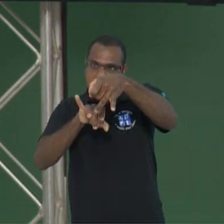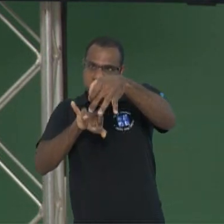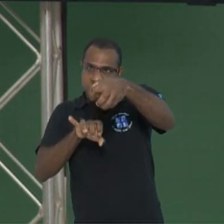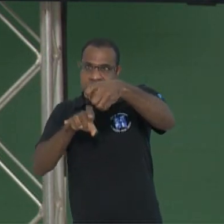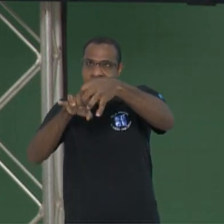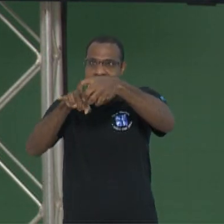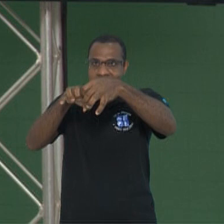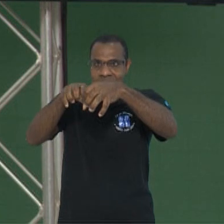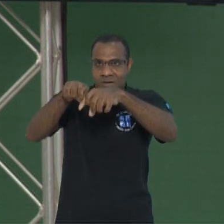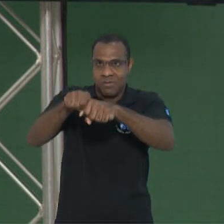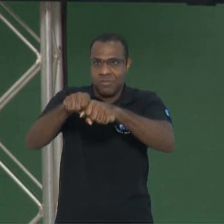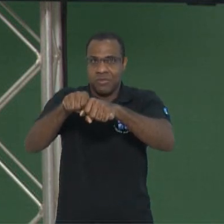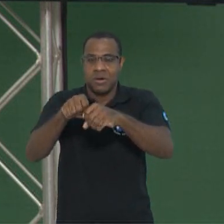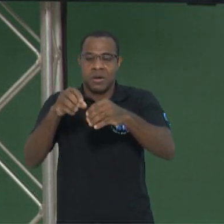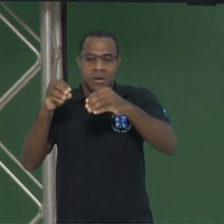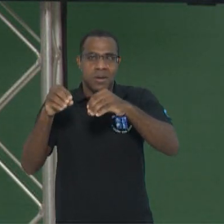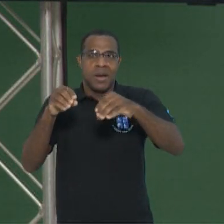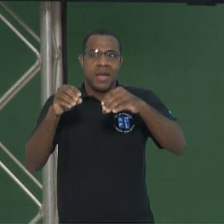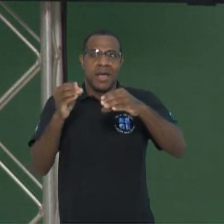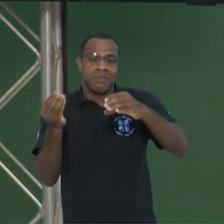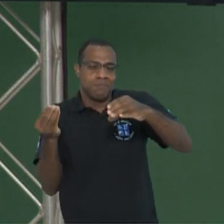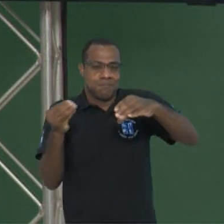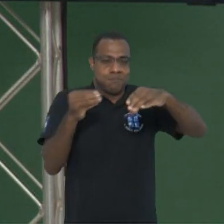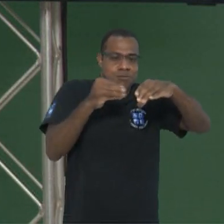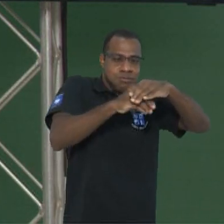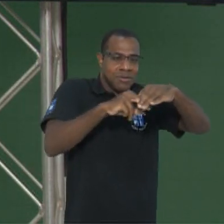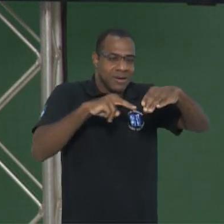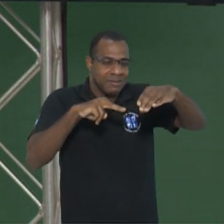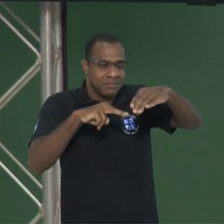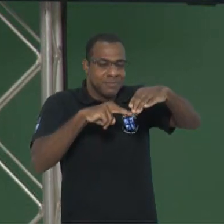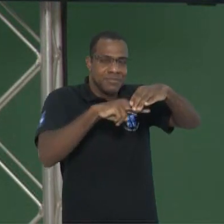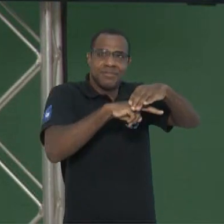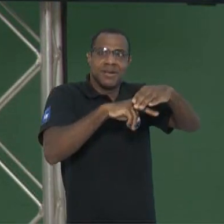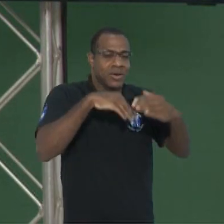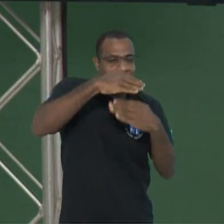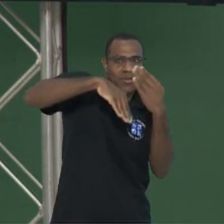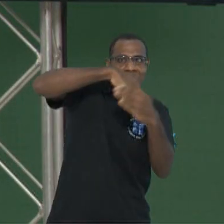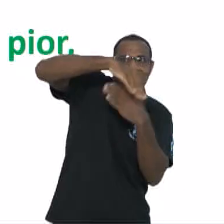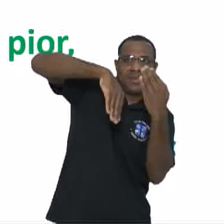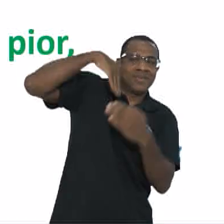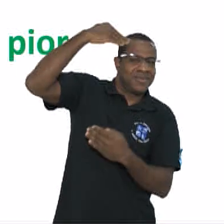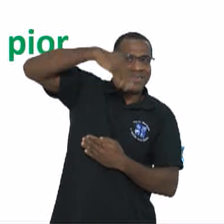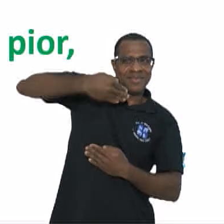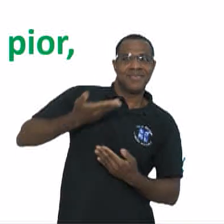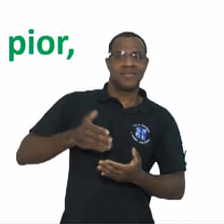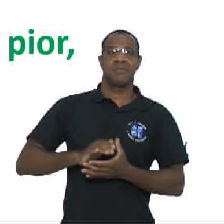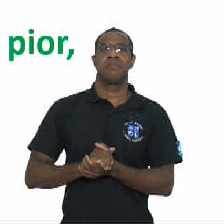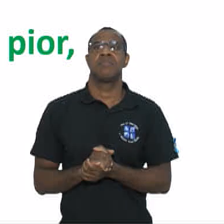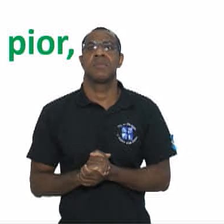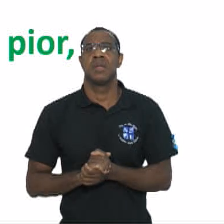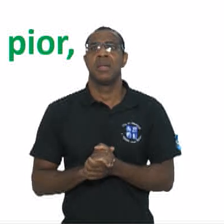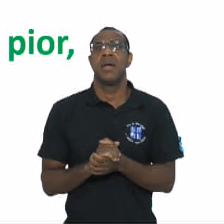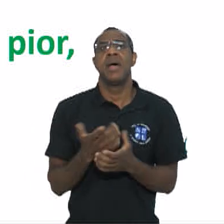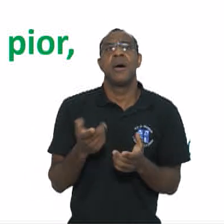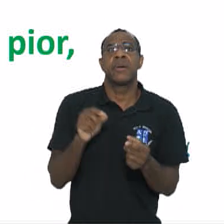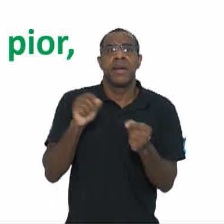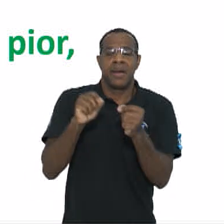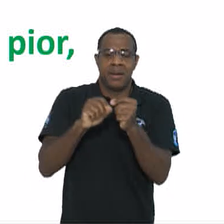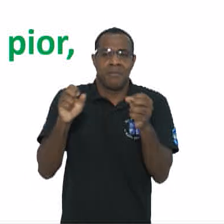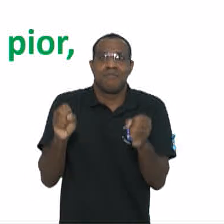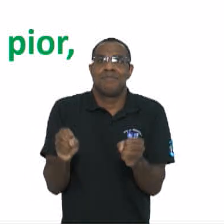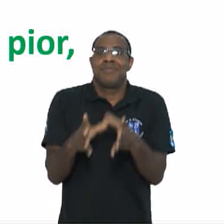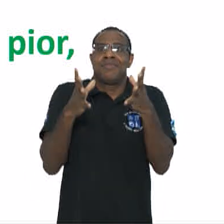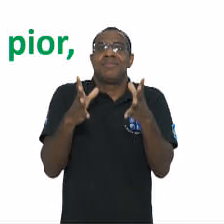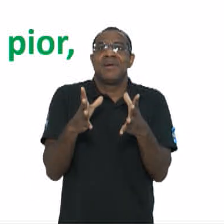paredes, nas laterais do sarcófago, junto com as múmias. Uma espécie de feitiço, fórmulas mágicas para